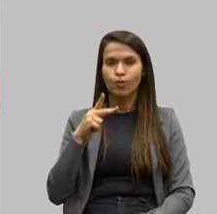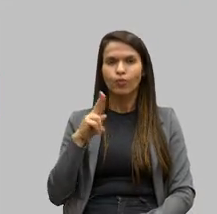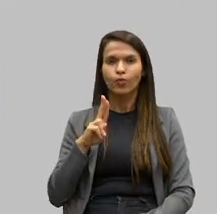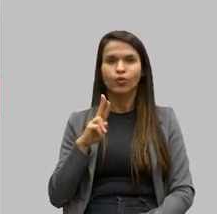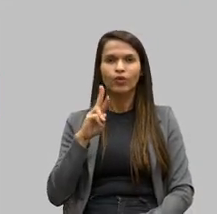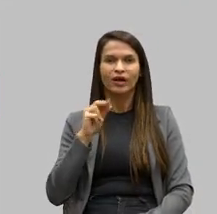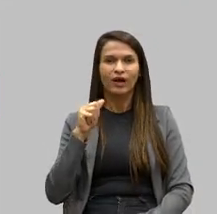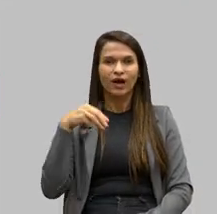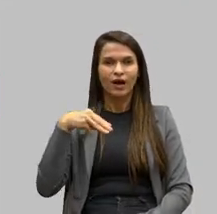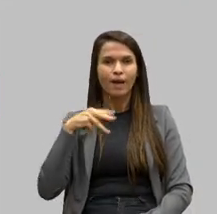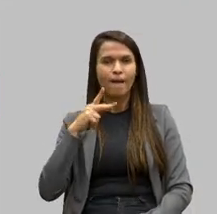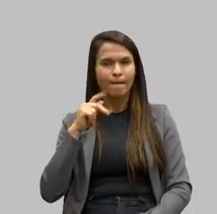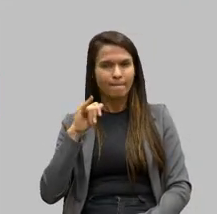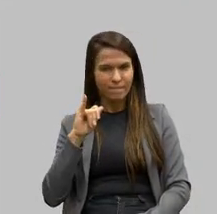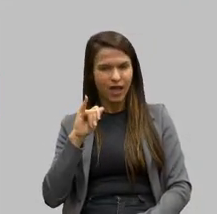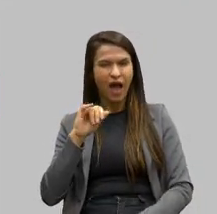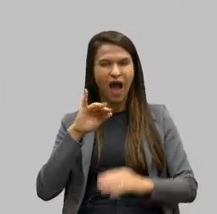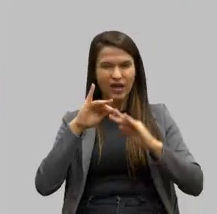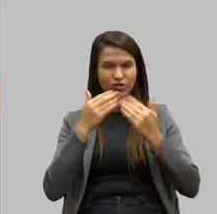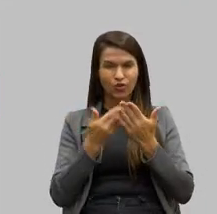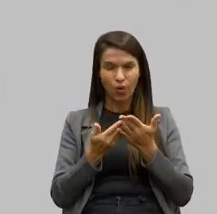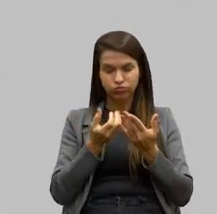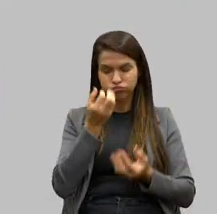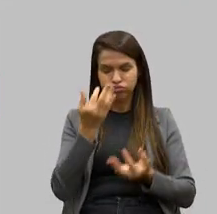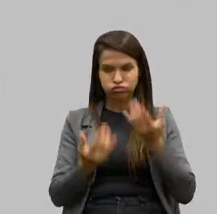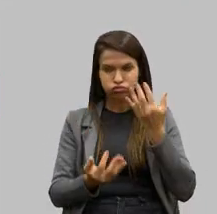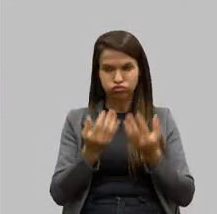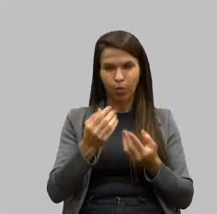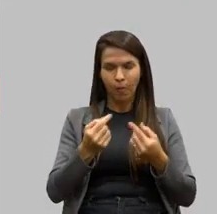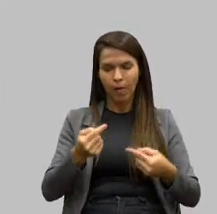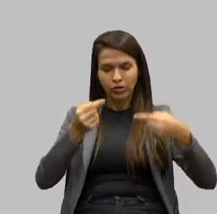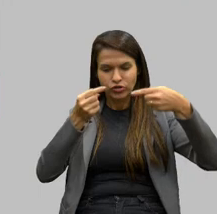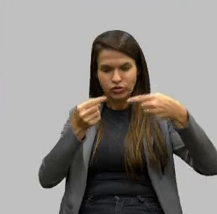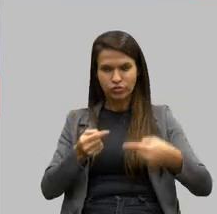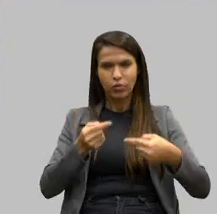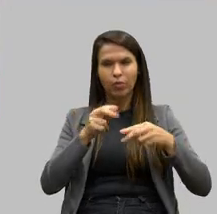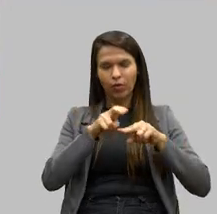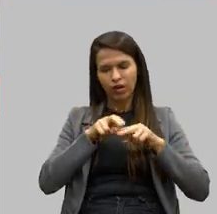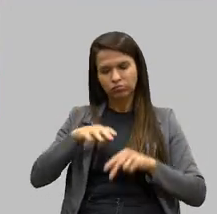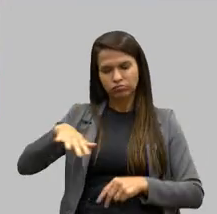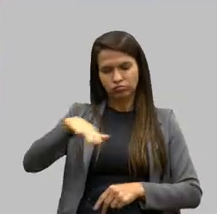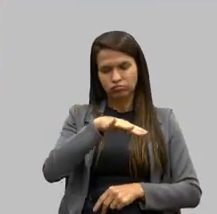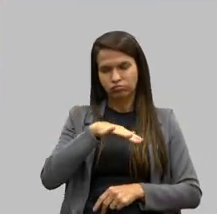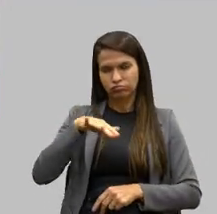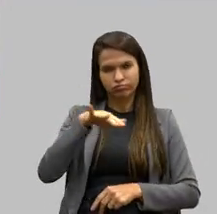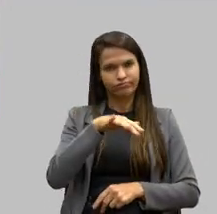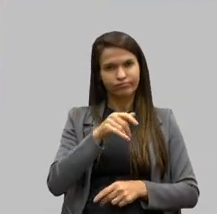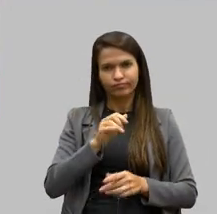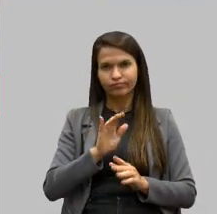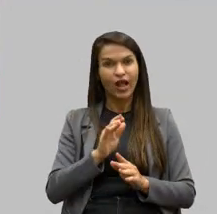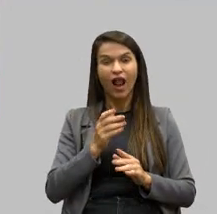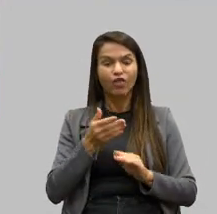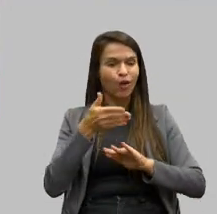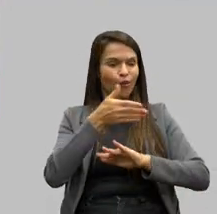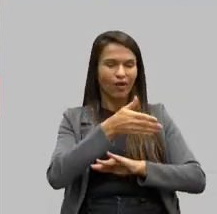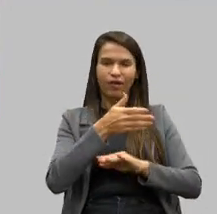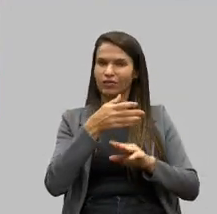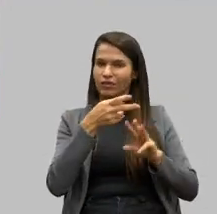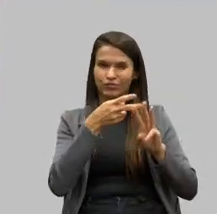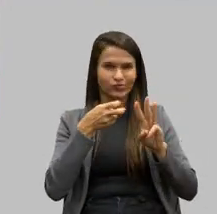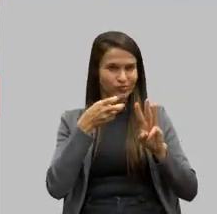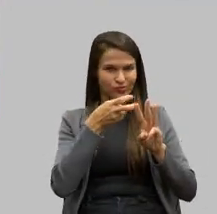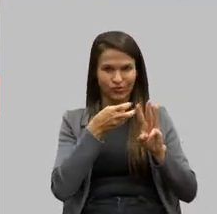a escola pegou fogo por uma disputa de questão territorial, mas não entre os indígenas, uma